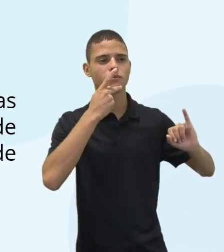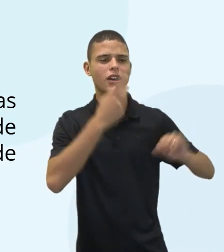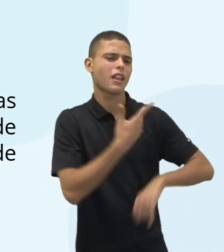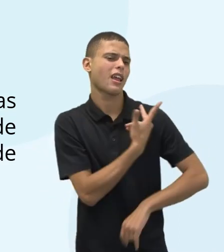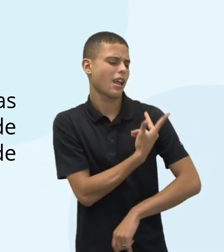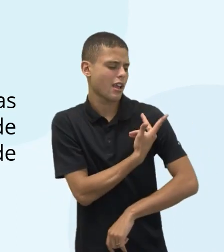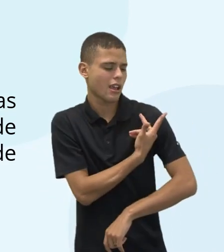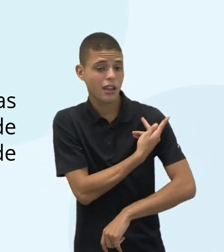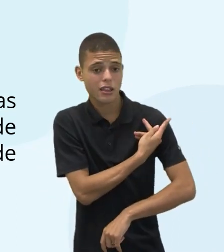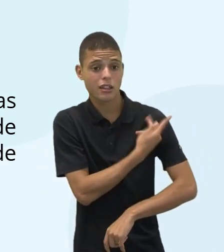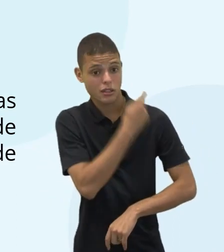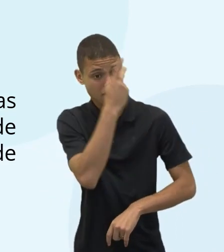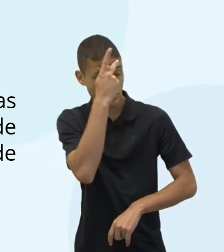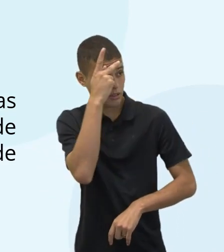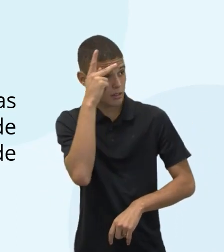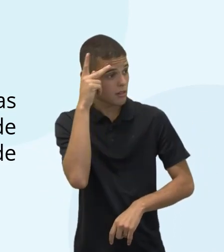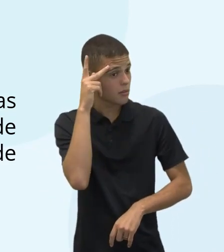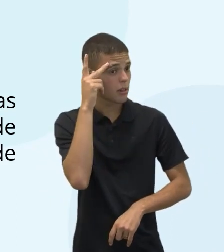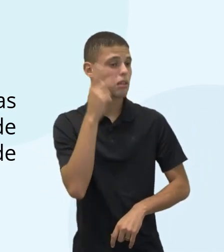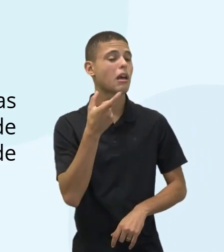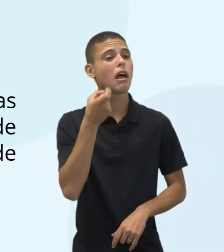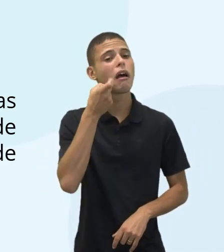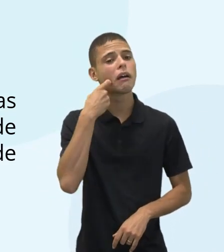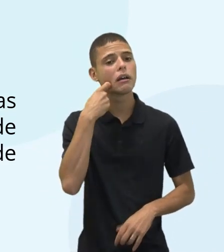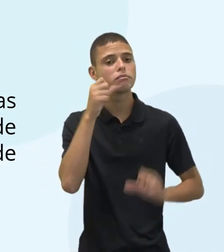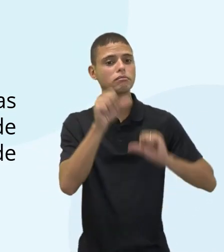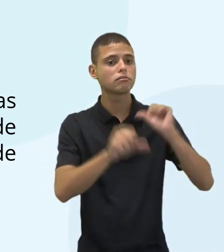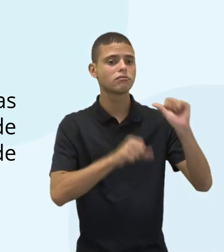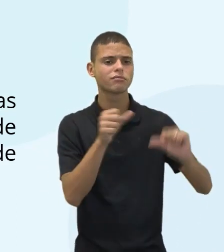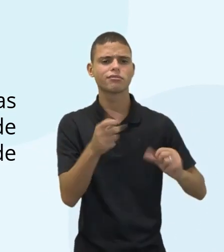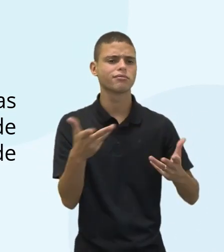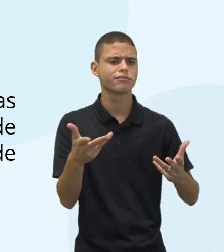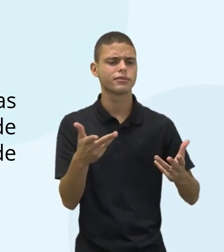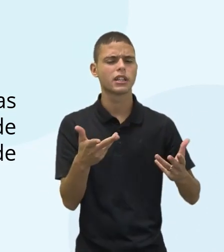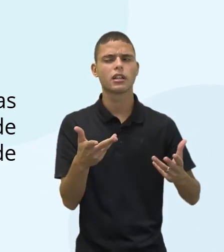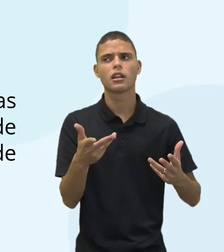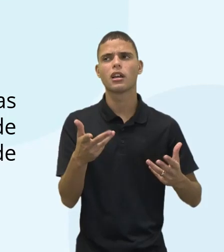absurda. E o jornalista teve que ir lá ainda e falar